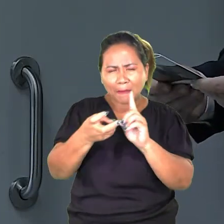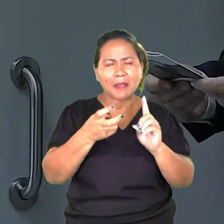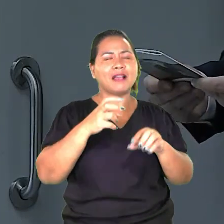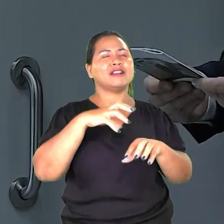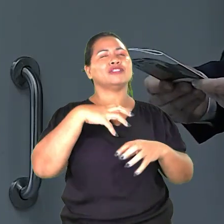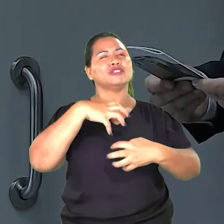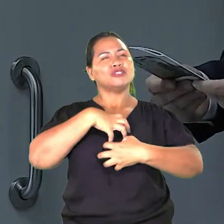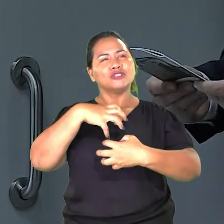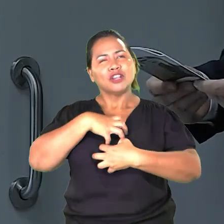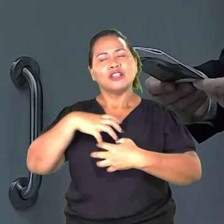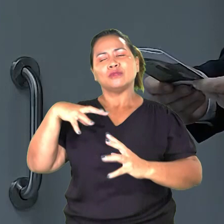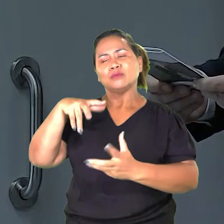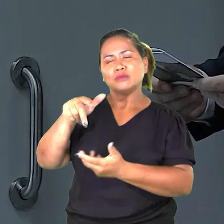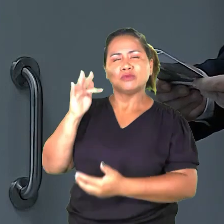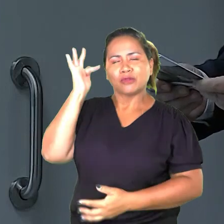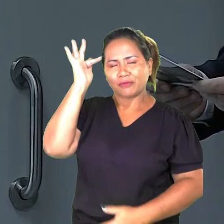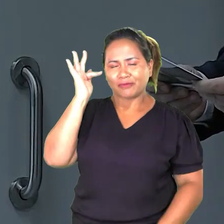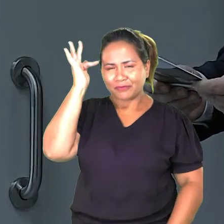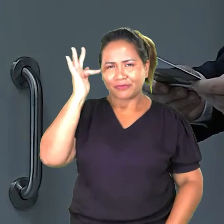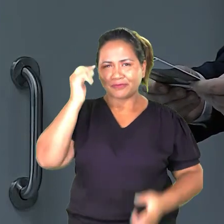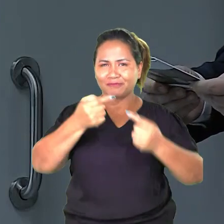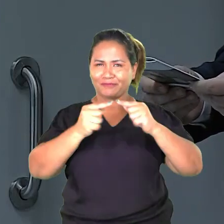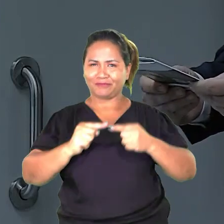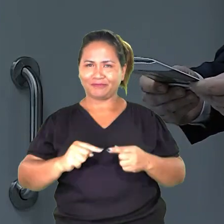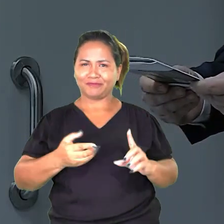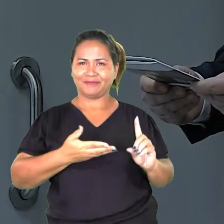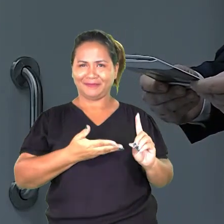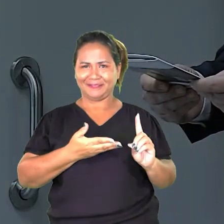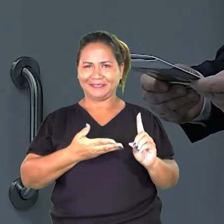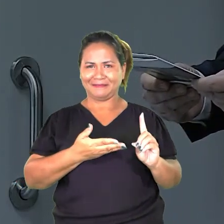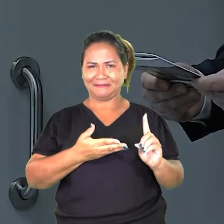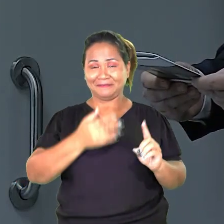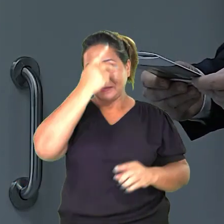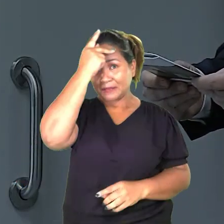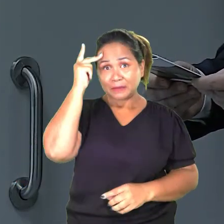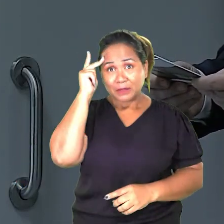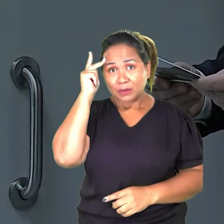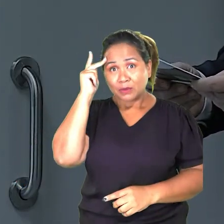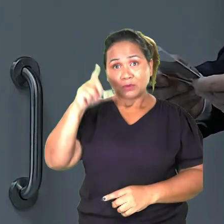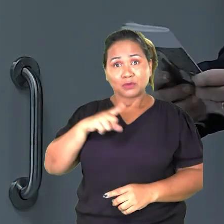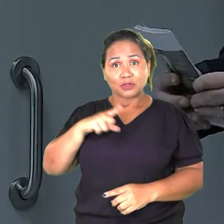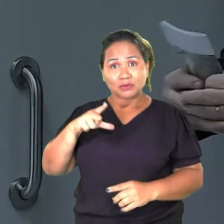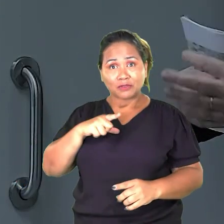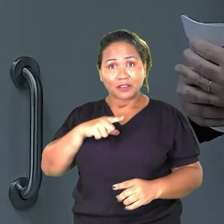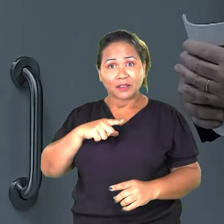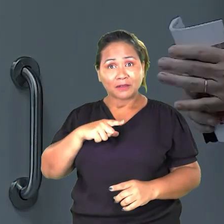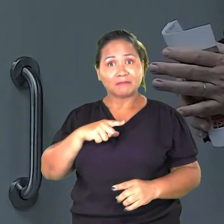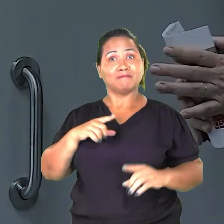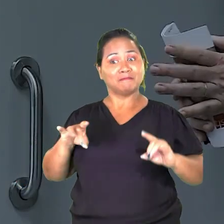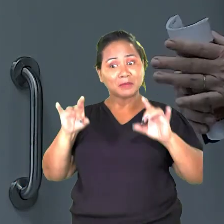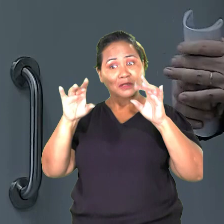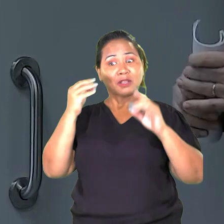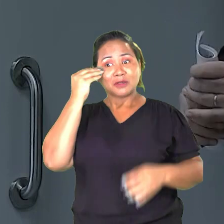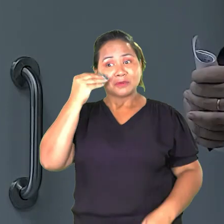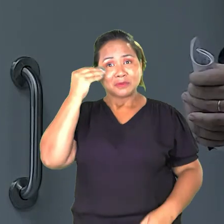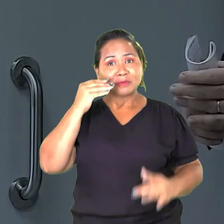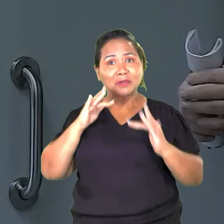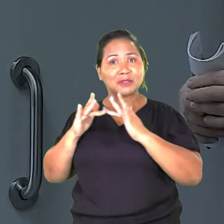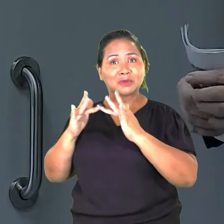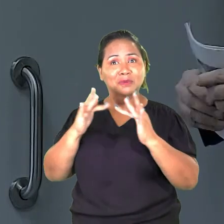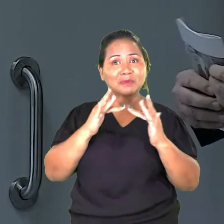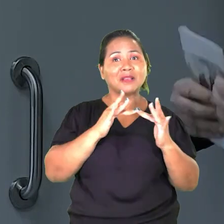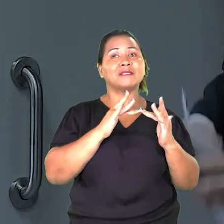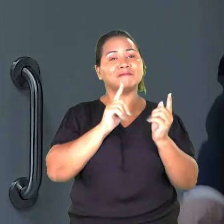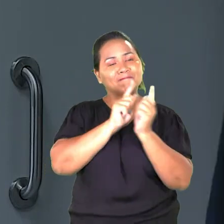jeito filosófico de olhar o mundo. As pessoas que tiveram a prerrogativa e o privilégio de conviver com o